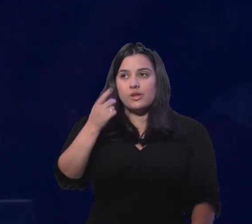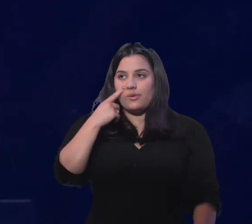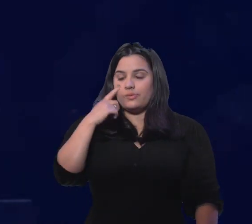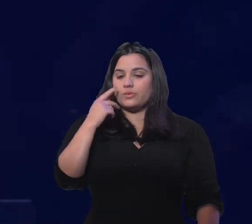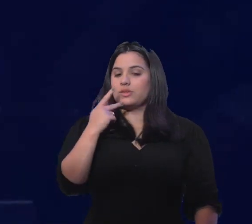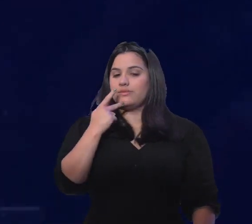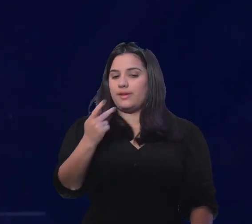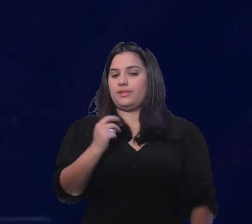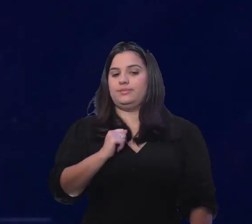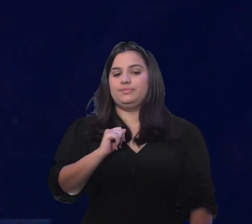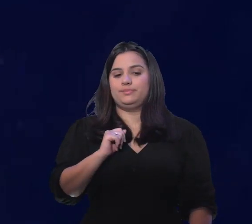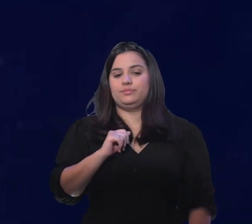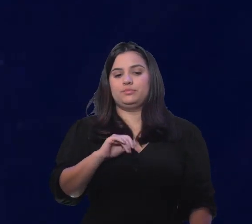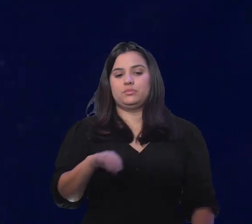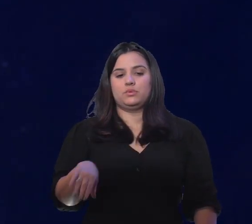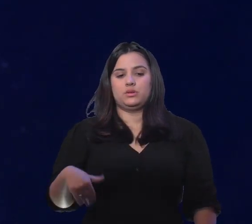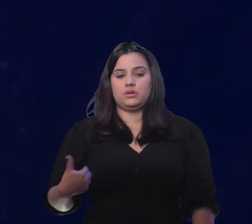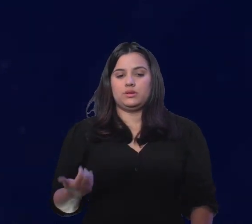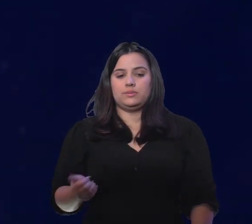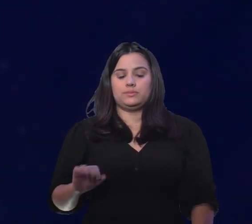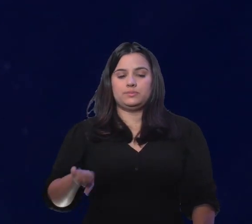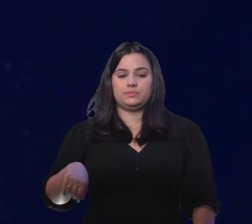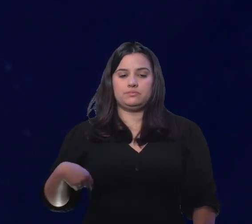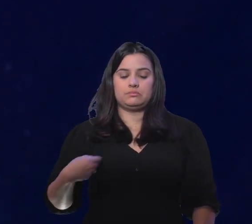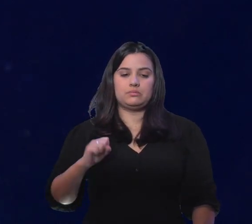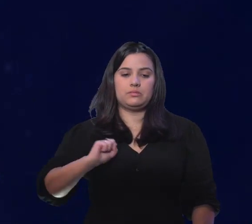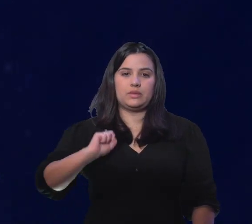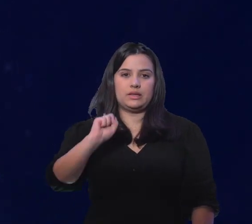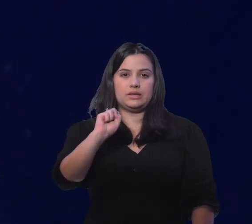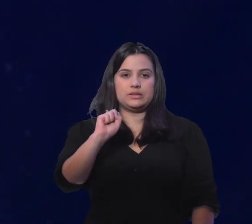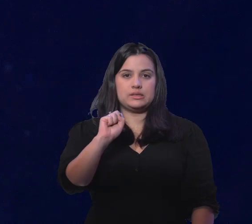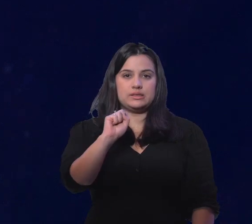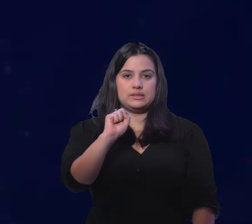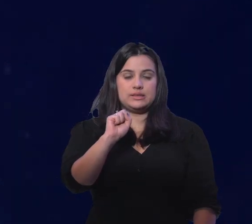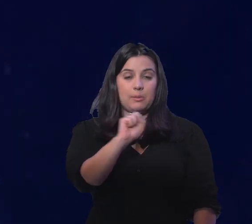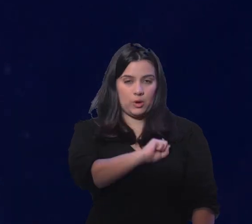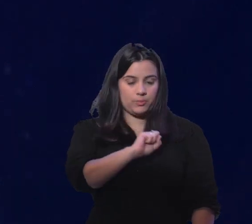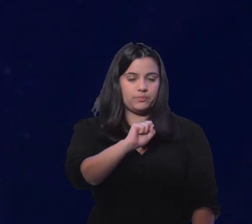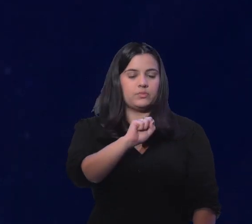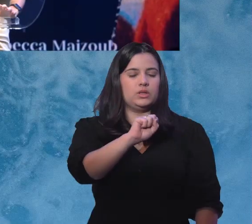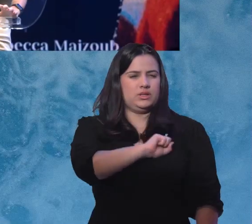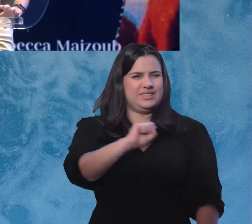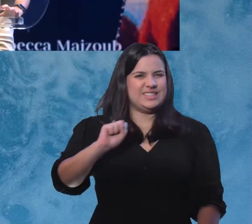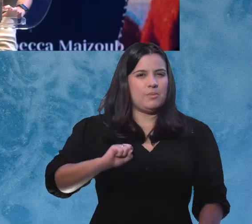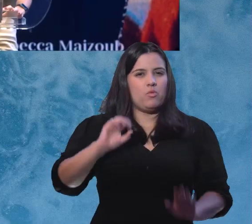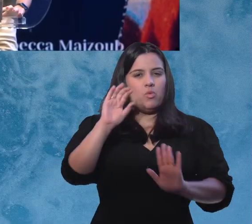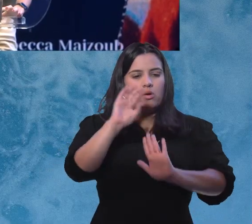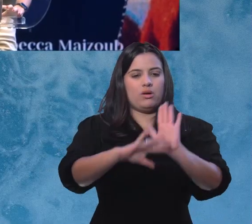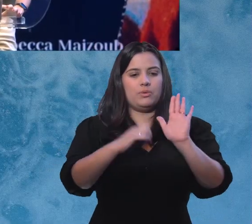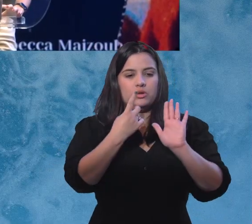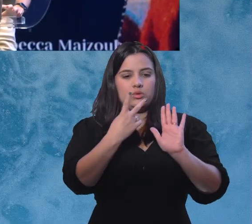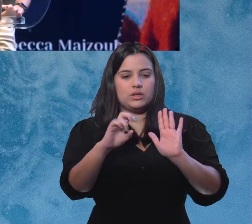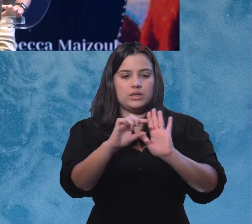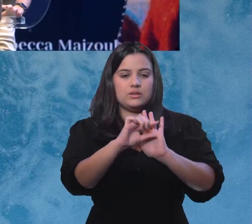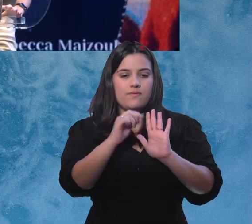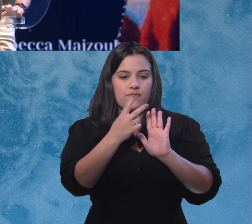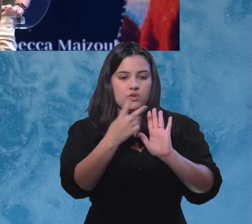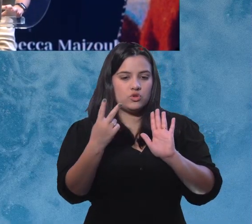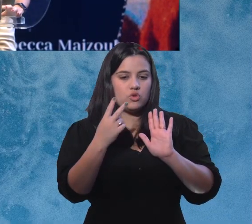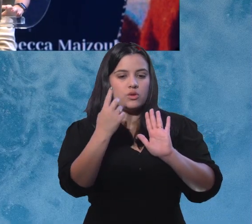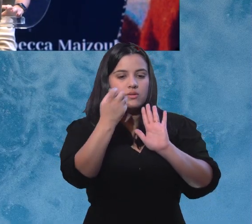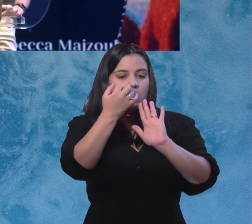ali em 1 Samuel 15, 22 e 23. O que agrada mais ao Senhor?